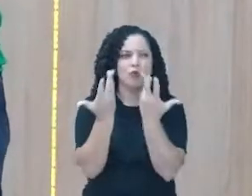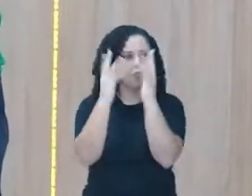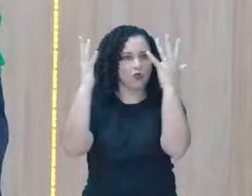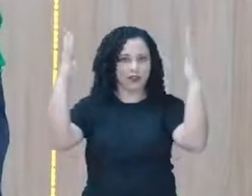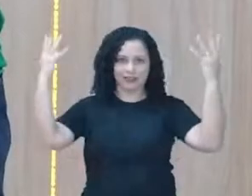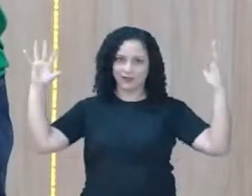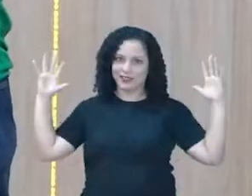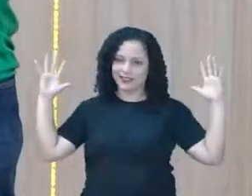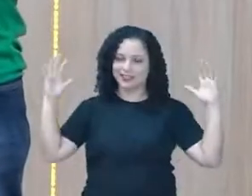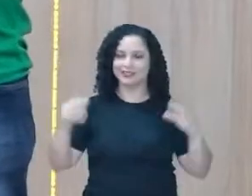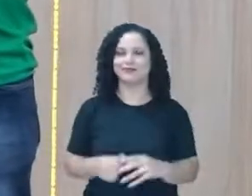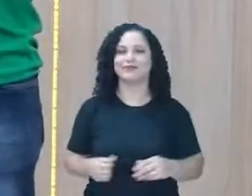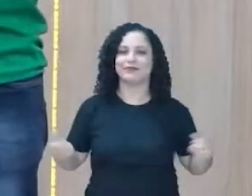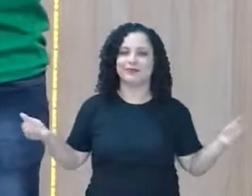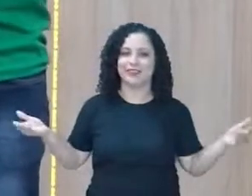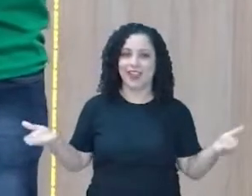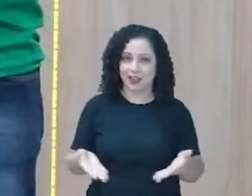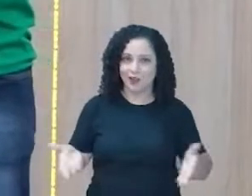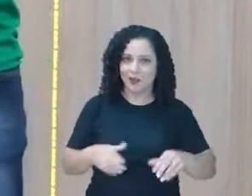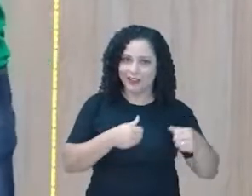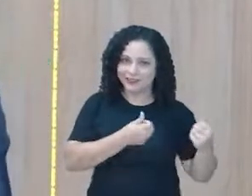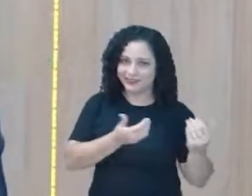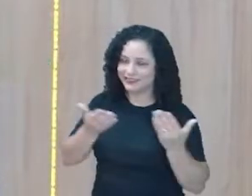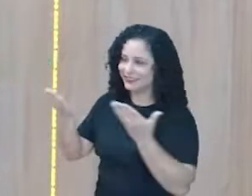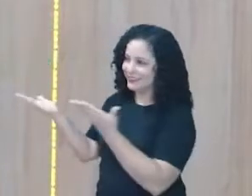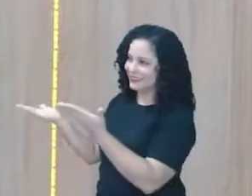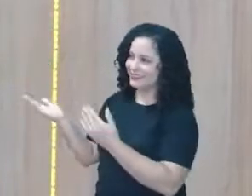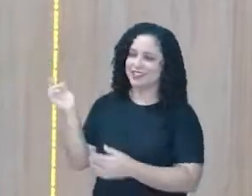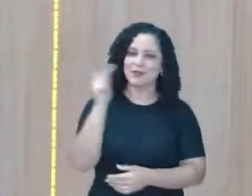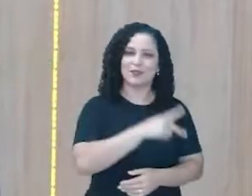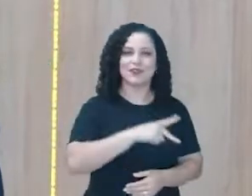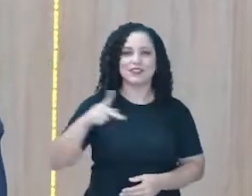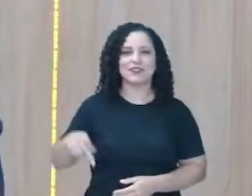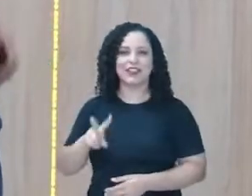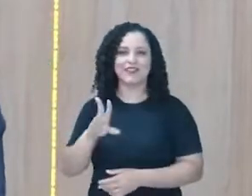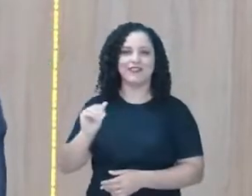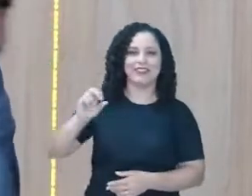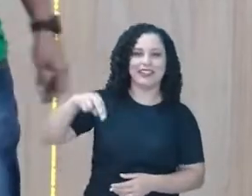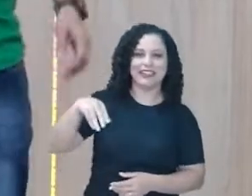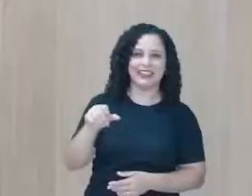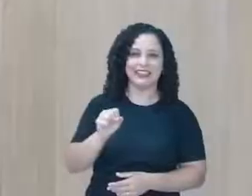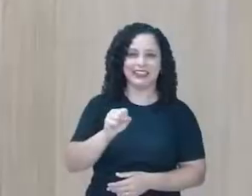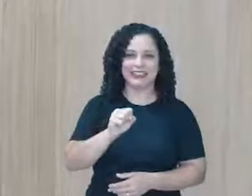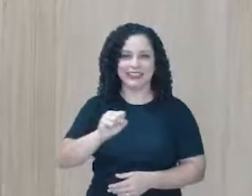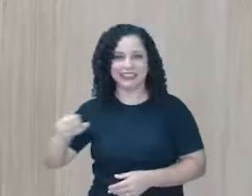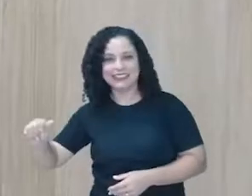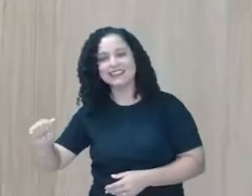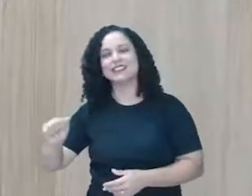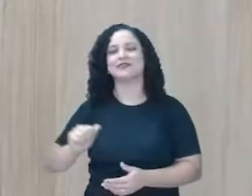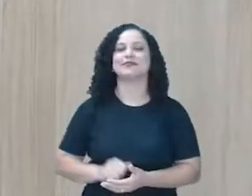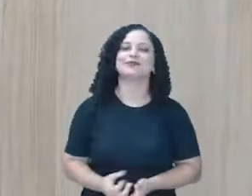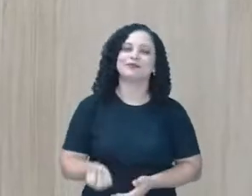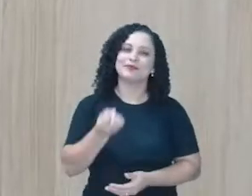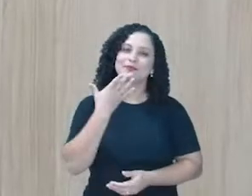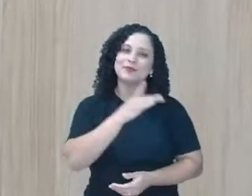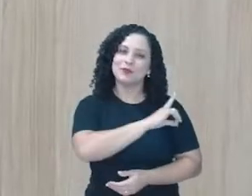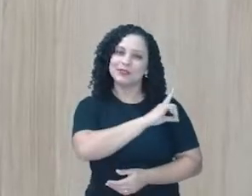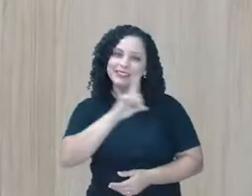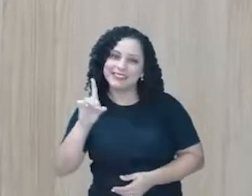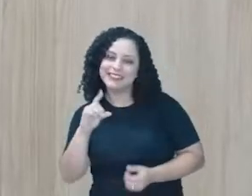dia. Vamos passar agora para ela dar o bom dia dela. Professora Vanessa, bom dia. Bom